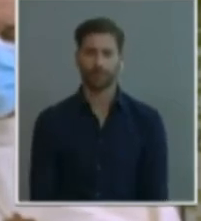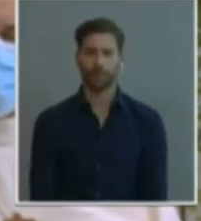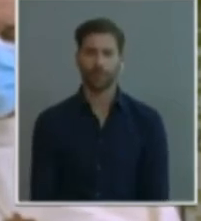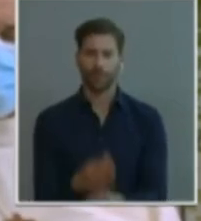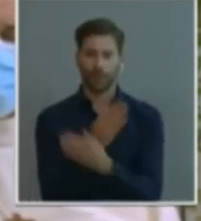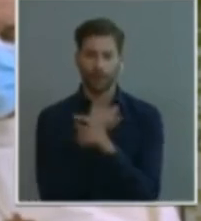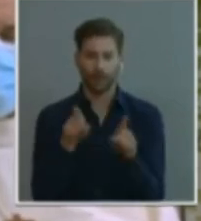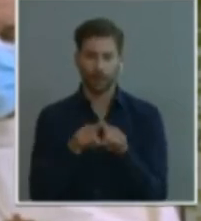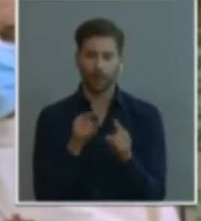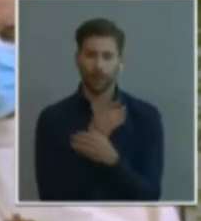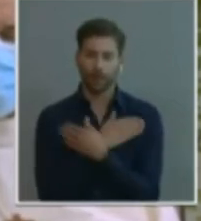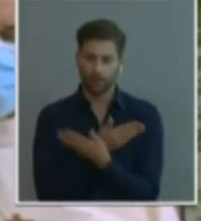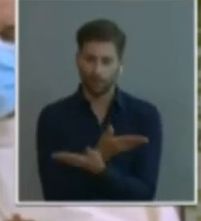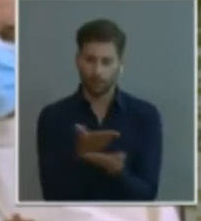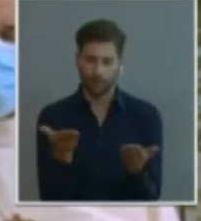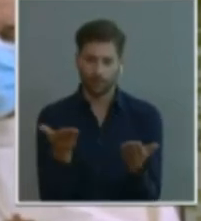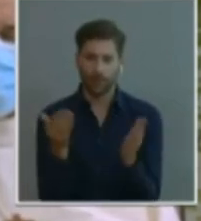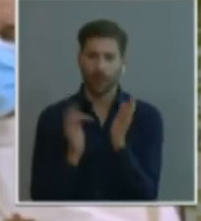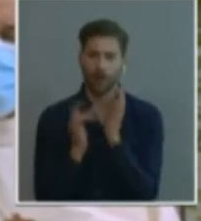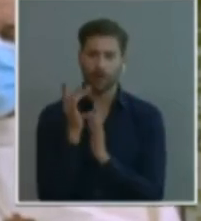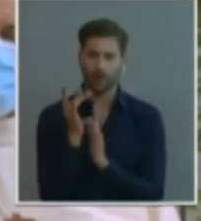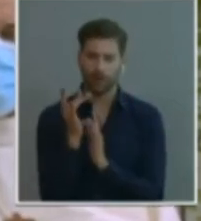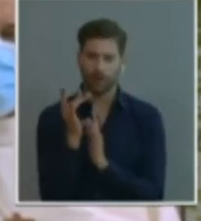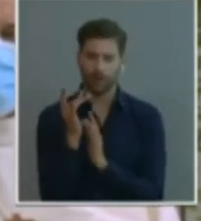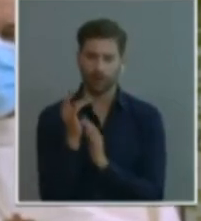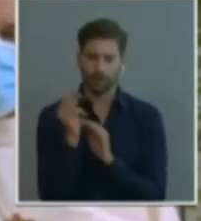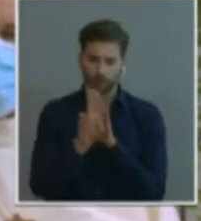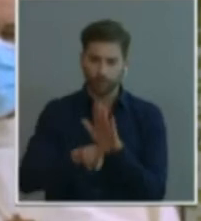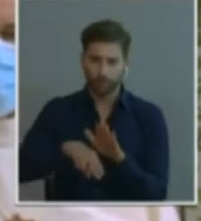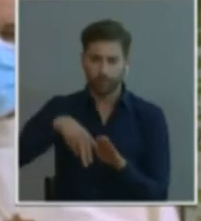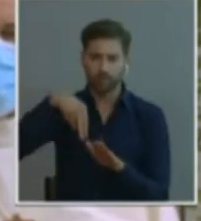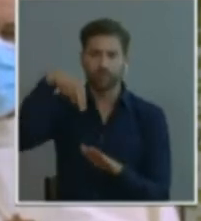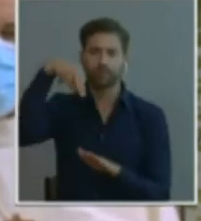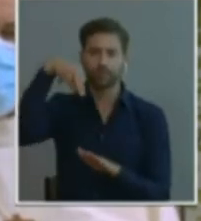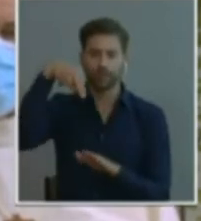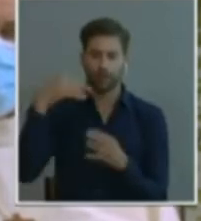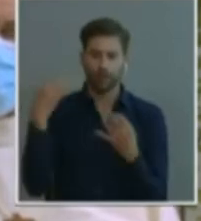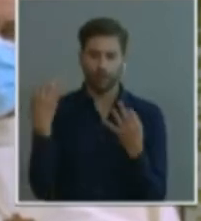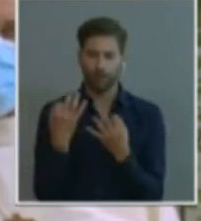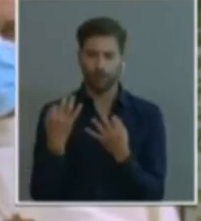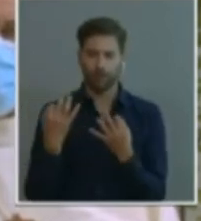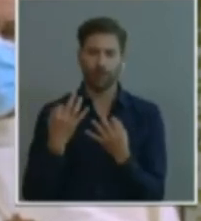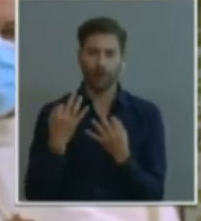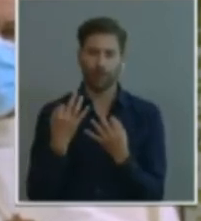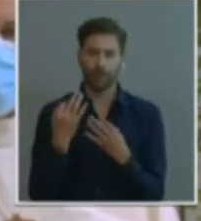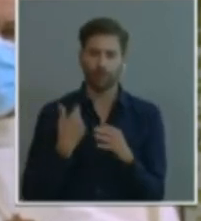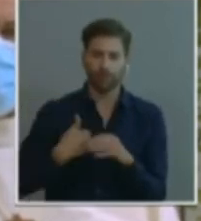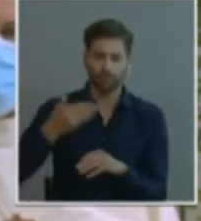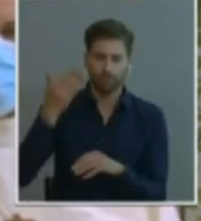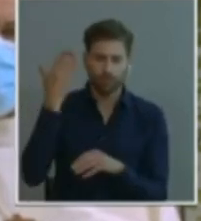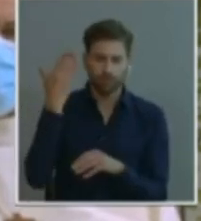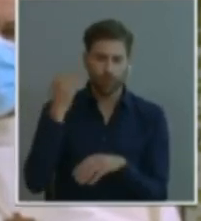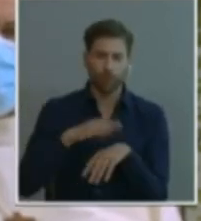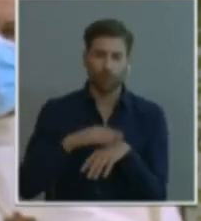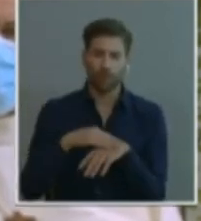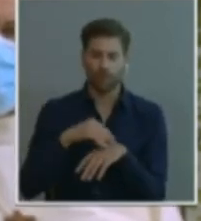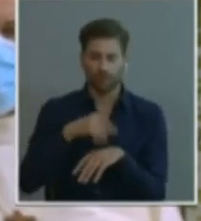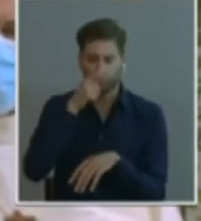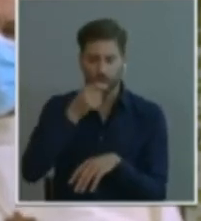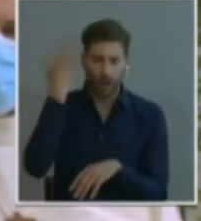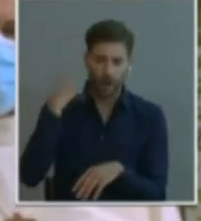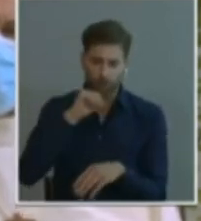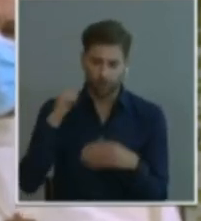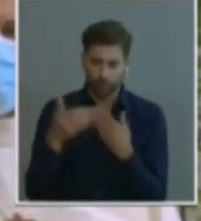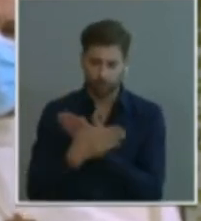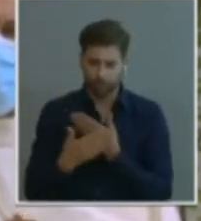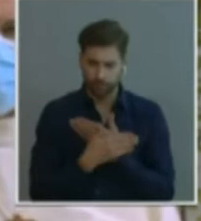Irmãos, Cristo ressuscitou dos mortos, como primícias dos que morreram. Uma